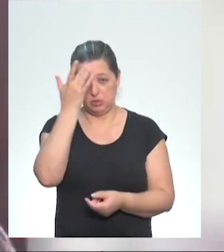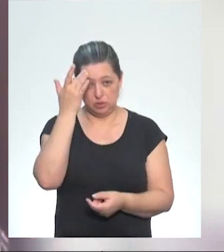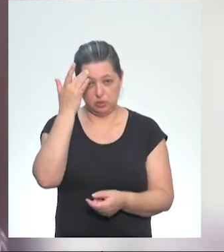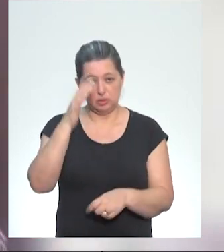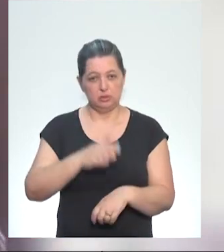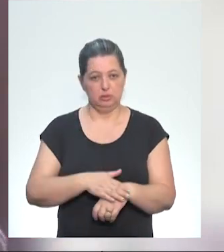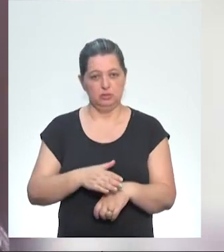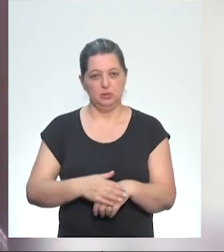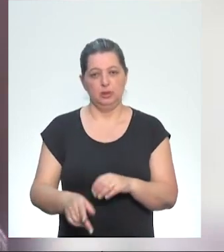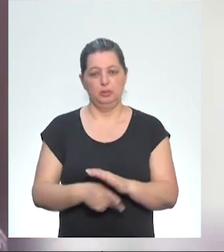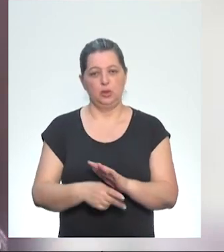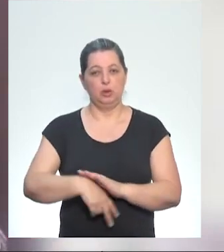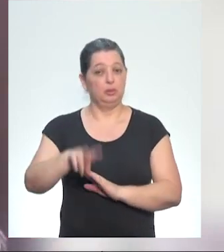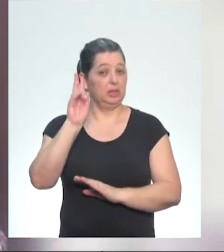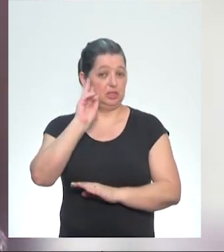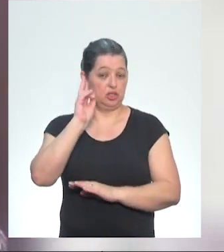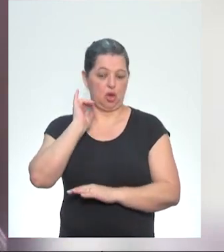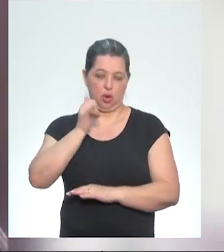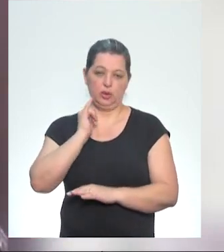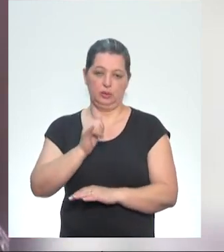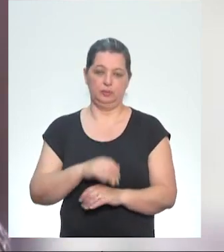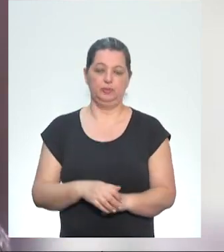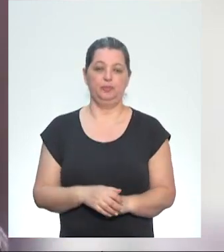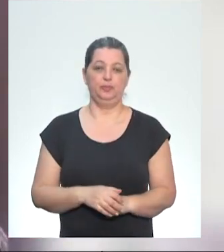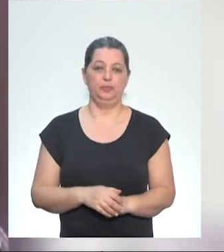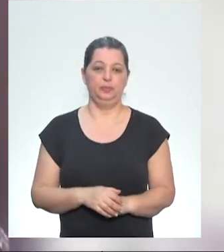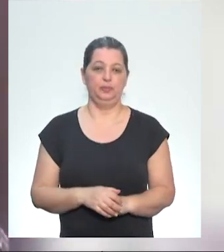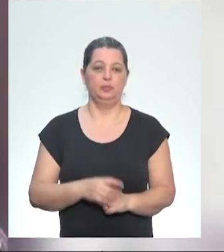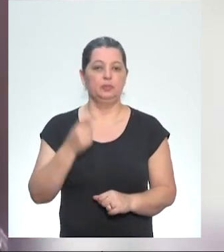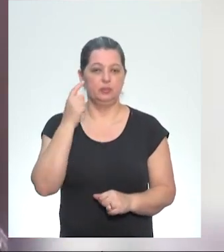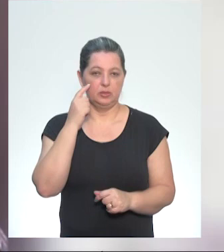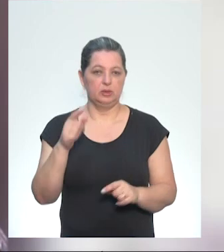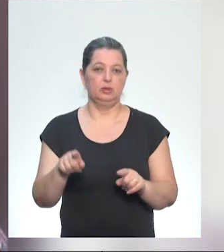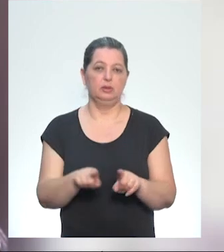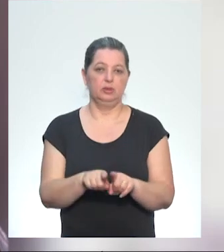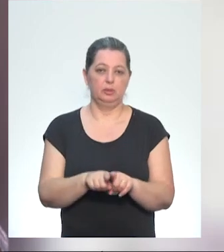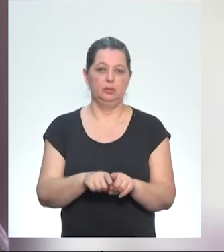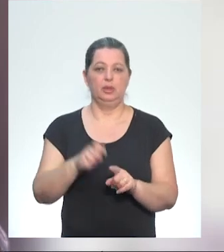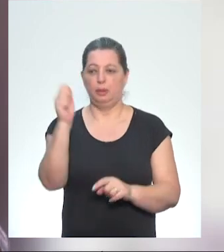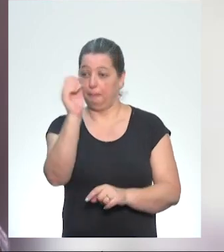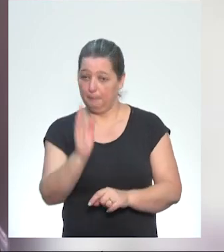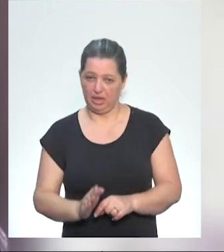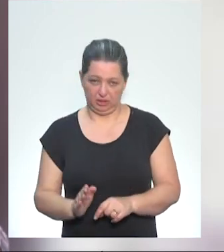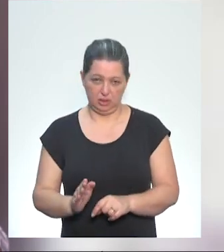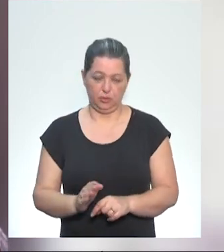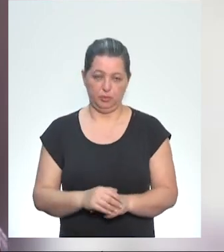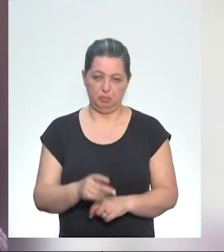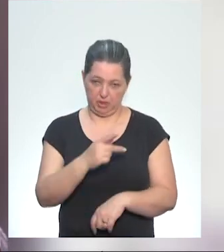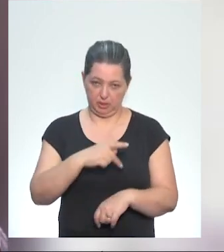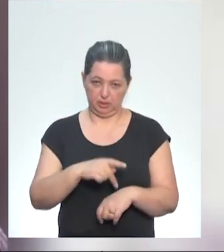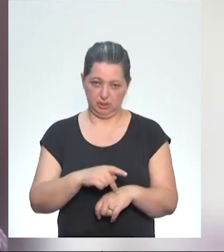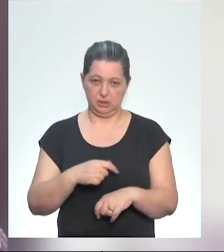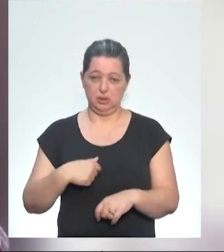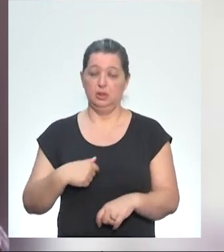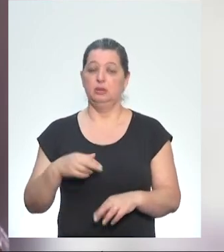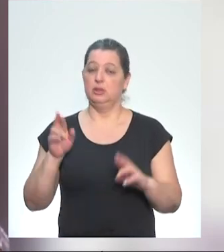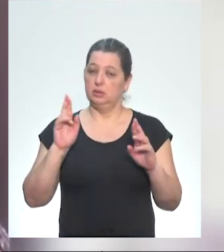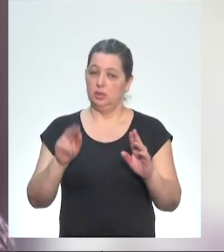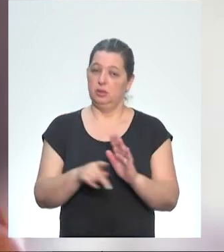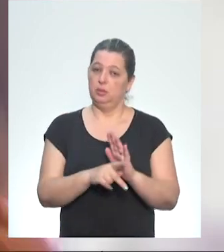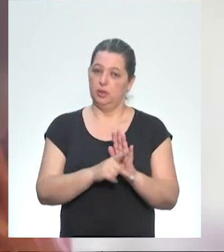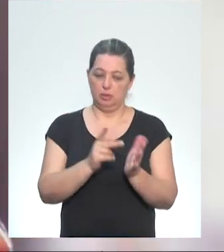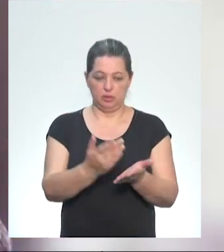enquadramento da história que a gente conhece, né? Até pensando um pouquinho mais em Brasil, Eu espero que, assim, os livros